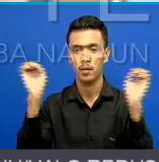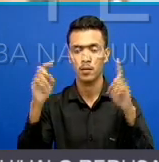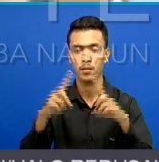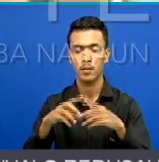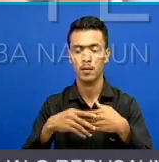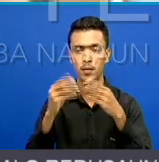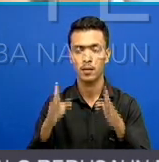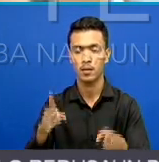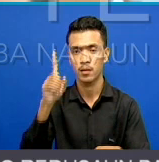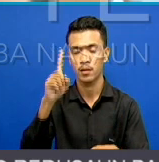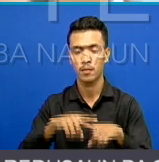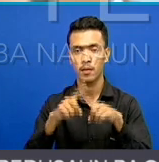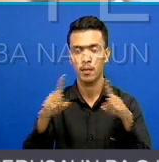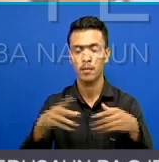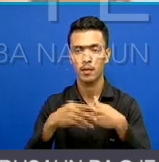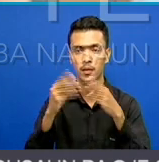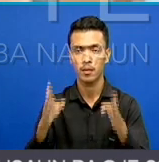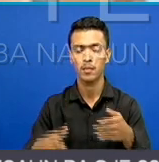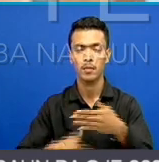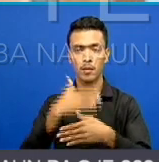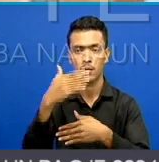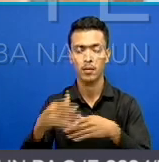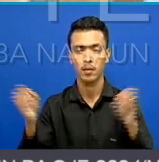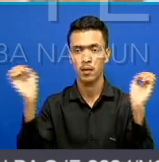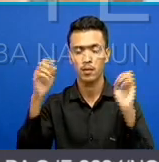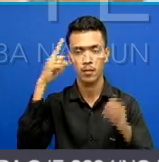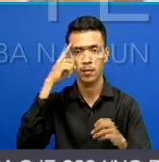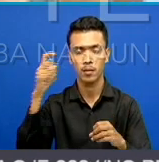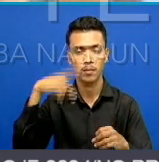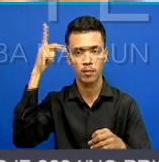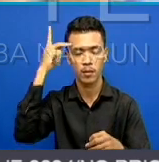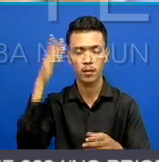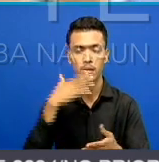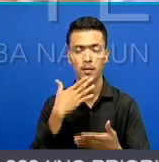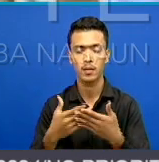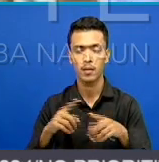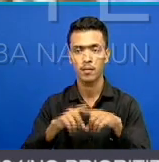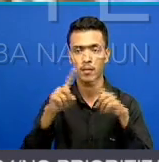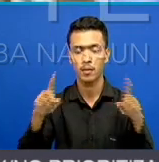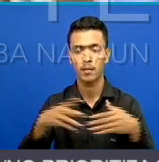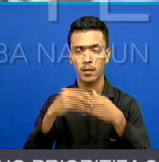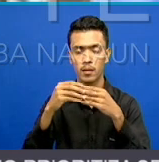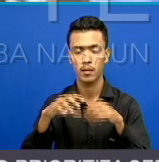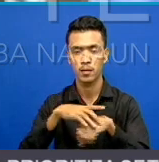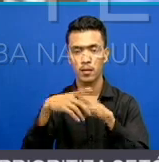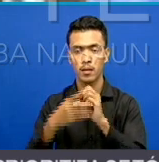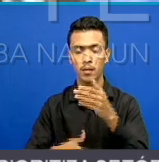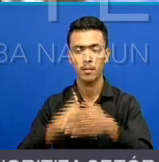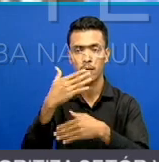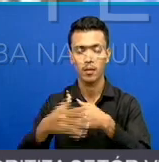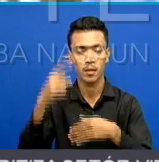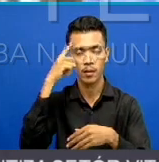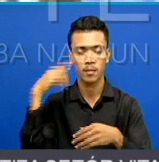líder de akida. Rai de nesse lá baú, se baú lá o estambadit político de ak. Mas bem, rai de nesse baú tamba ita